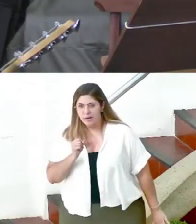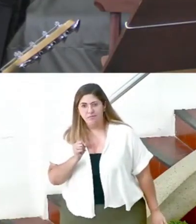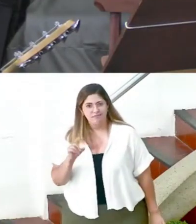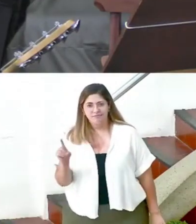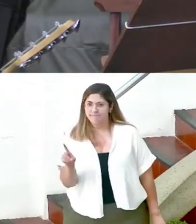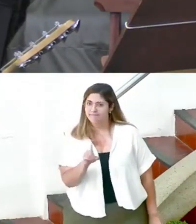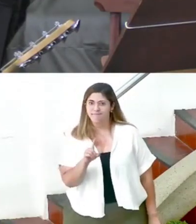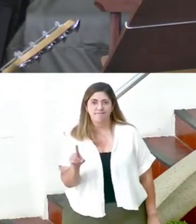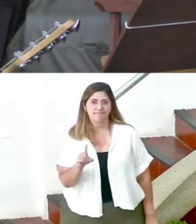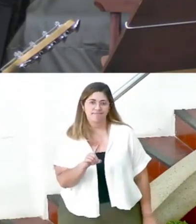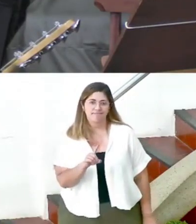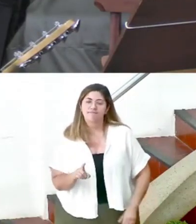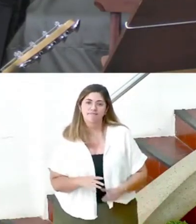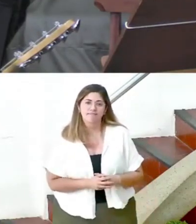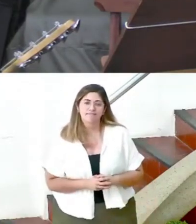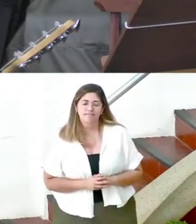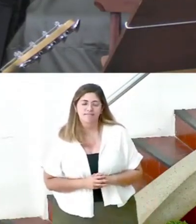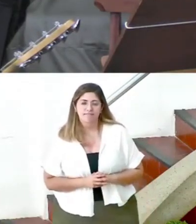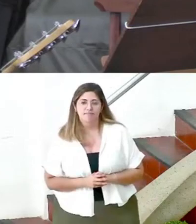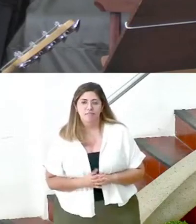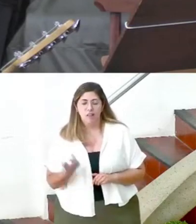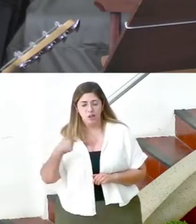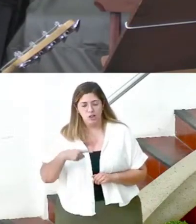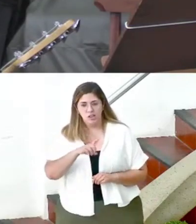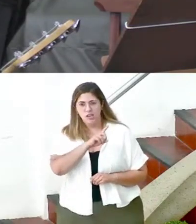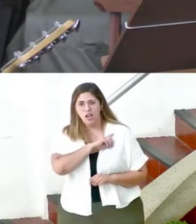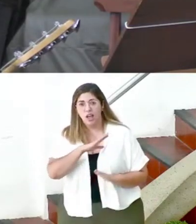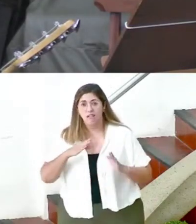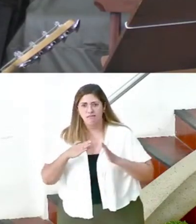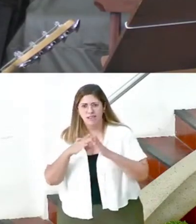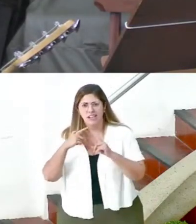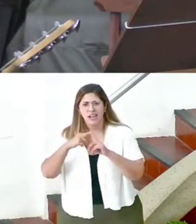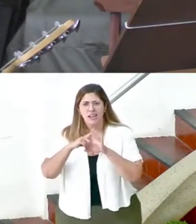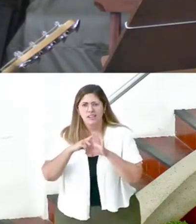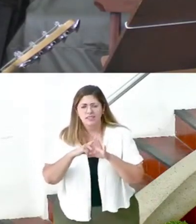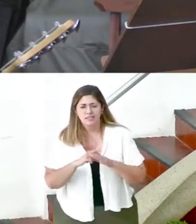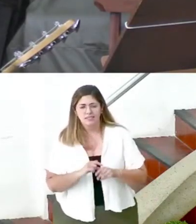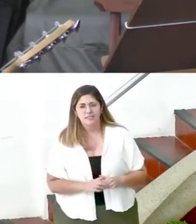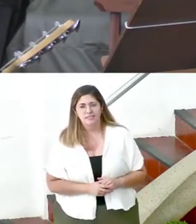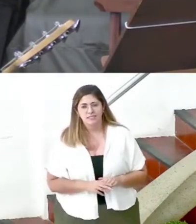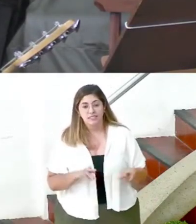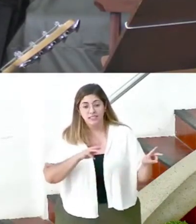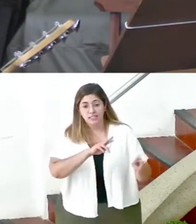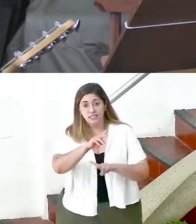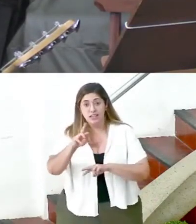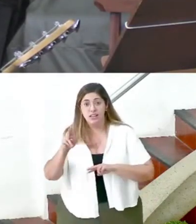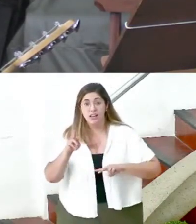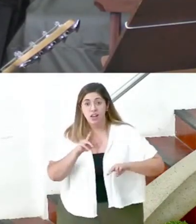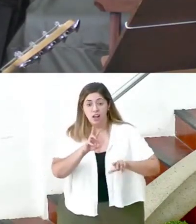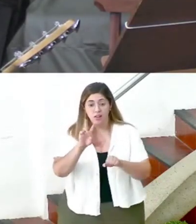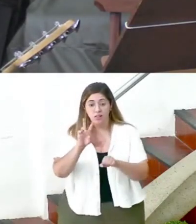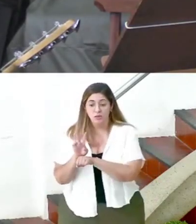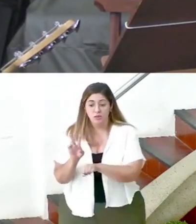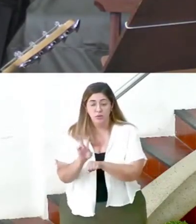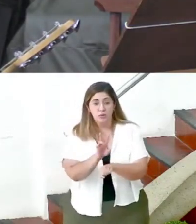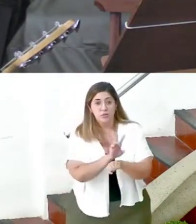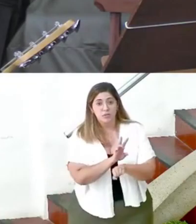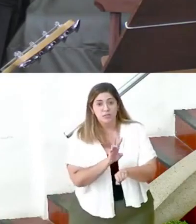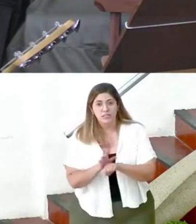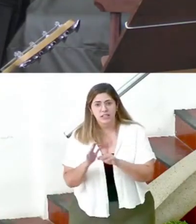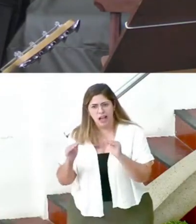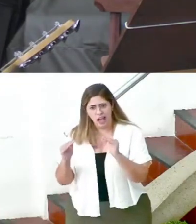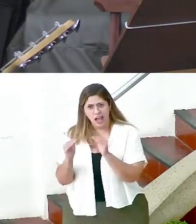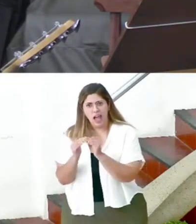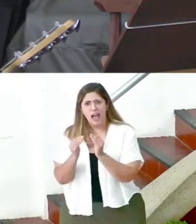na plantação de igreja. Irmãos, que nós que somos uma igreja de irmãos que zelam pelas suas